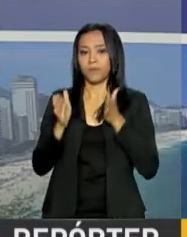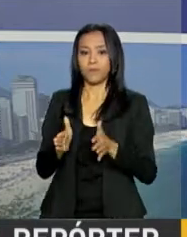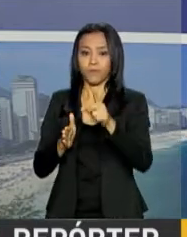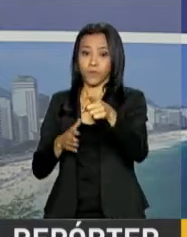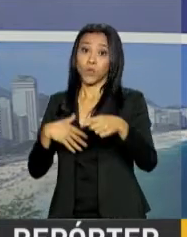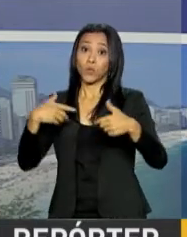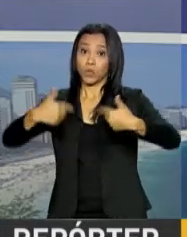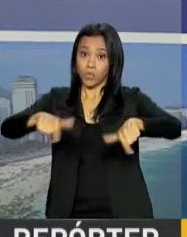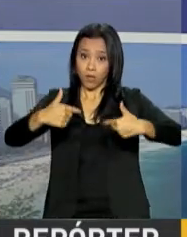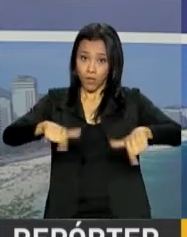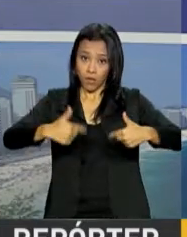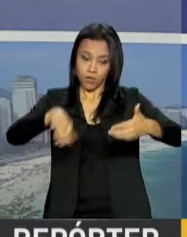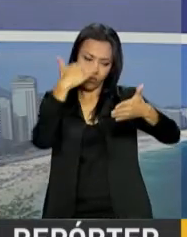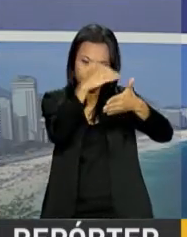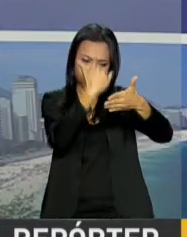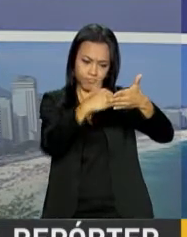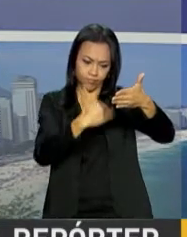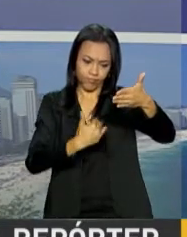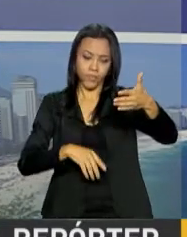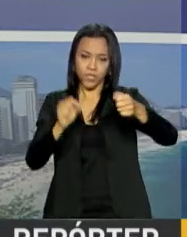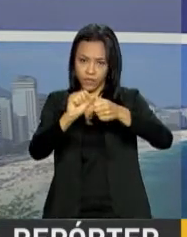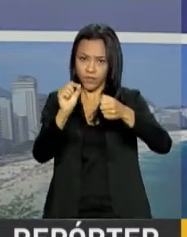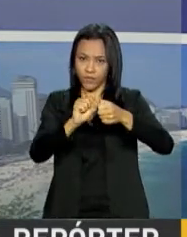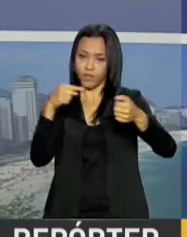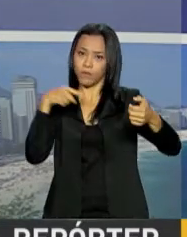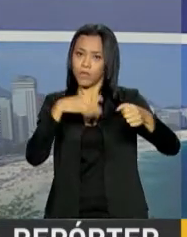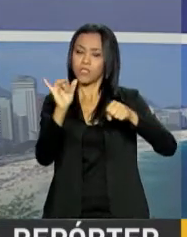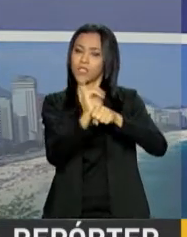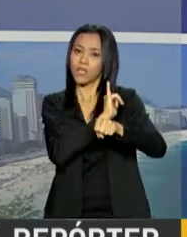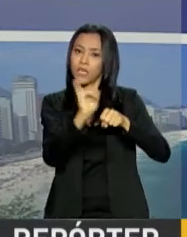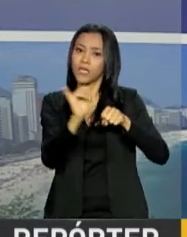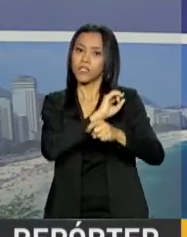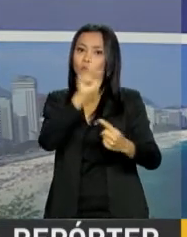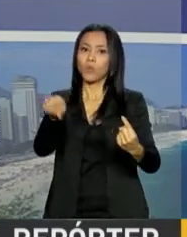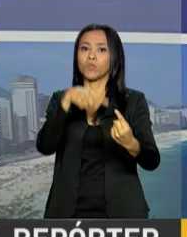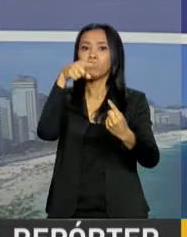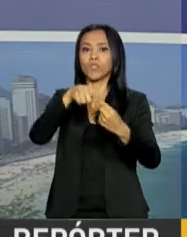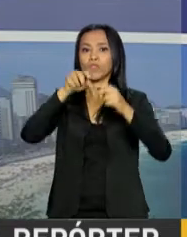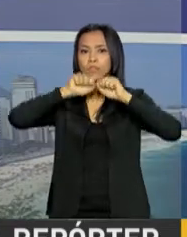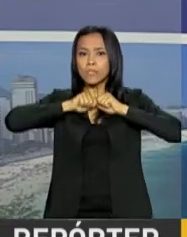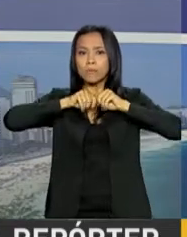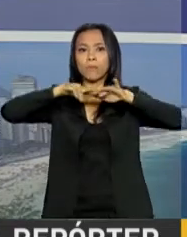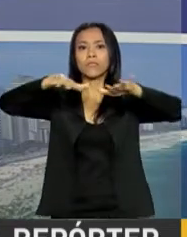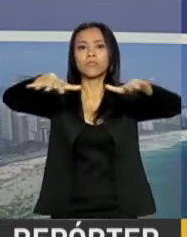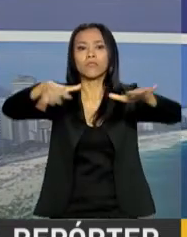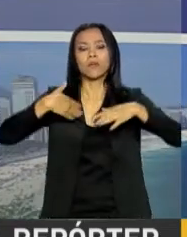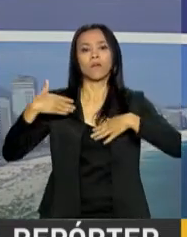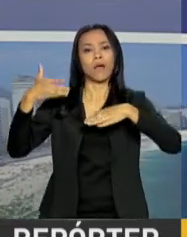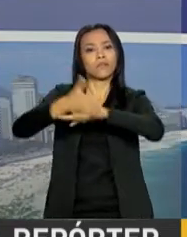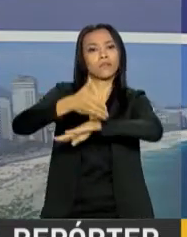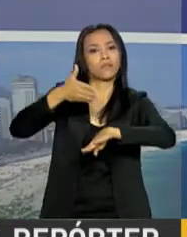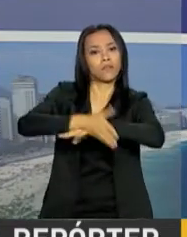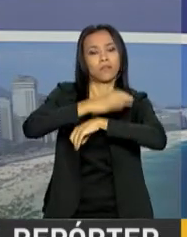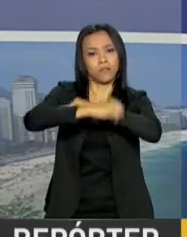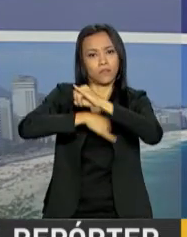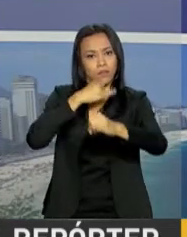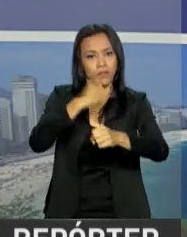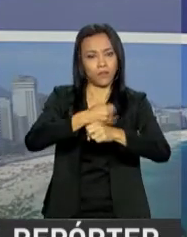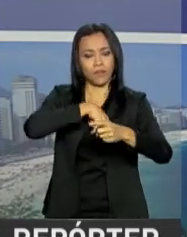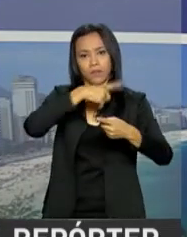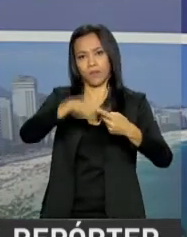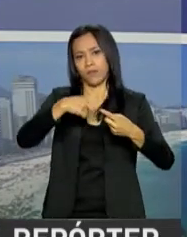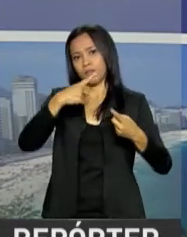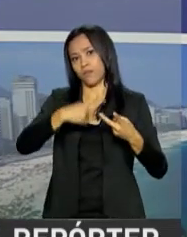nessa estratégia que que visam à expansão da da conectividade do acesso à internet no brasil investimentos não